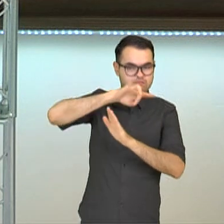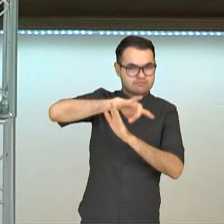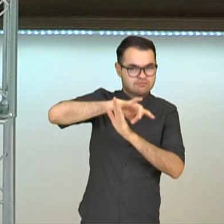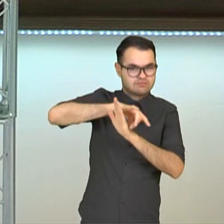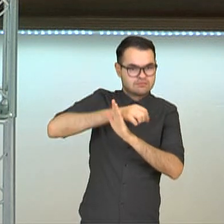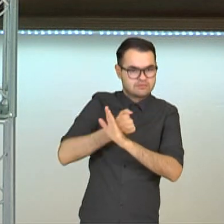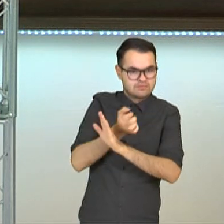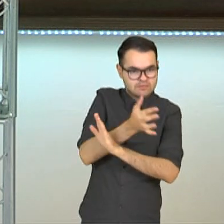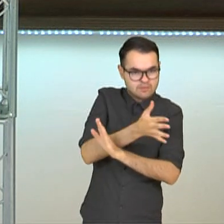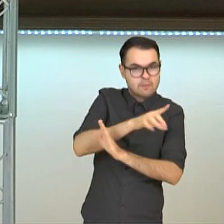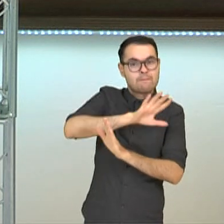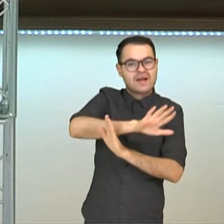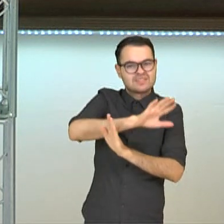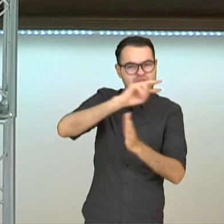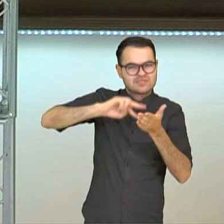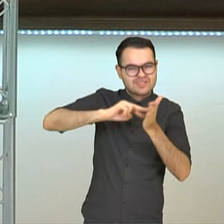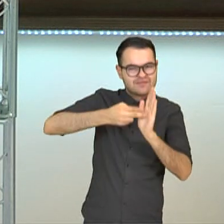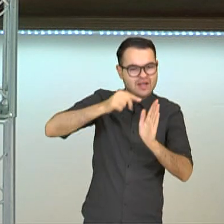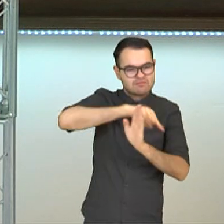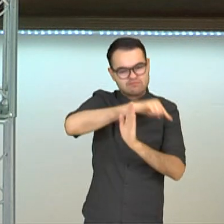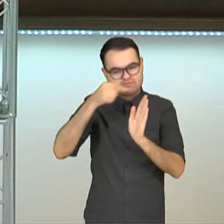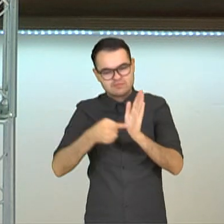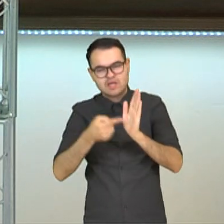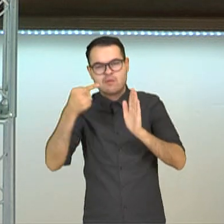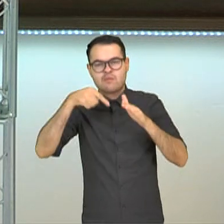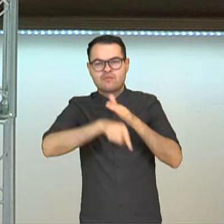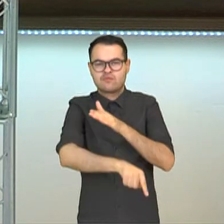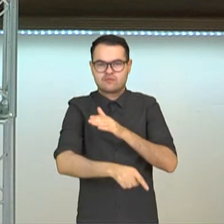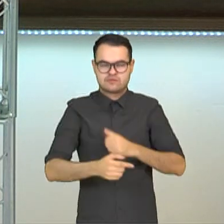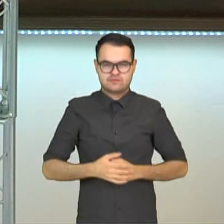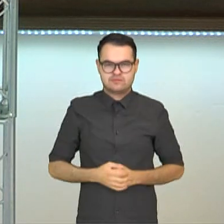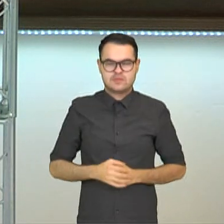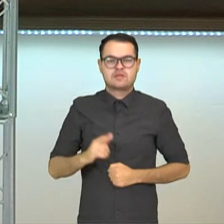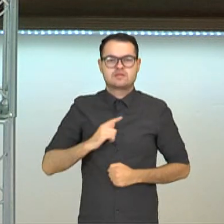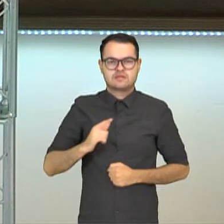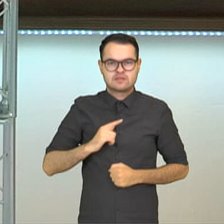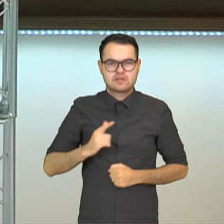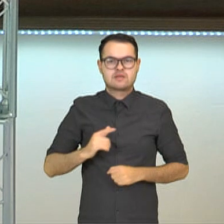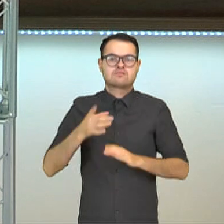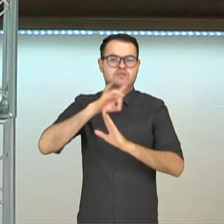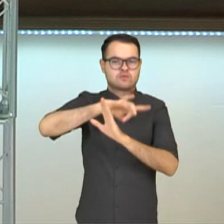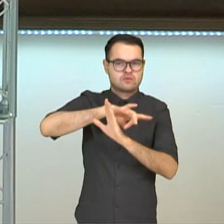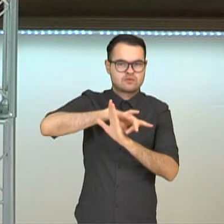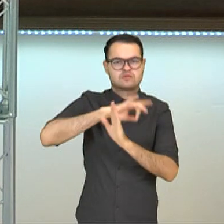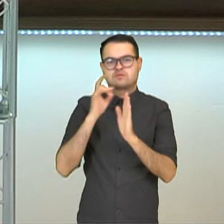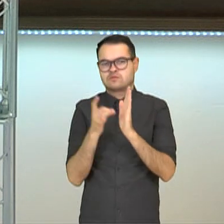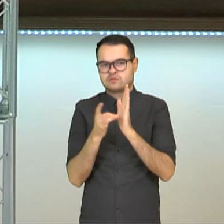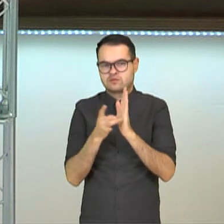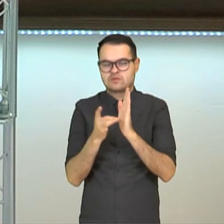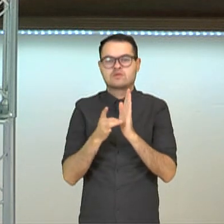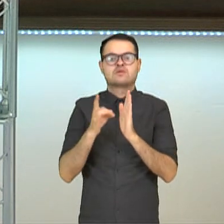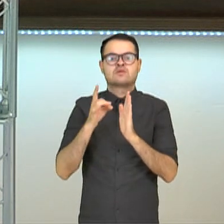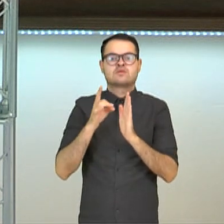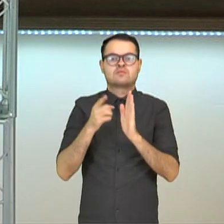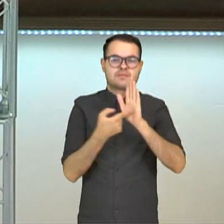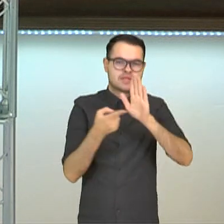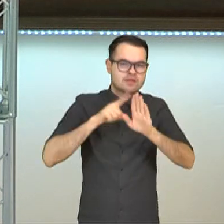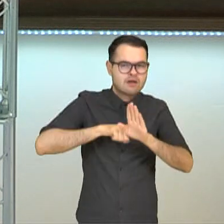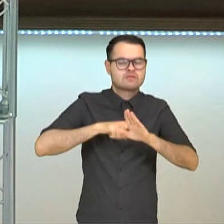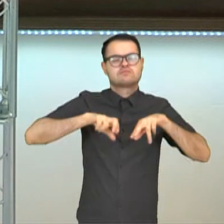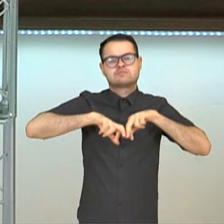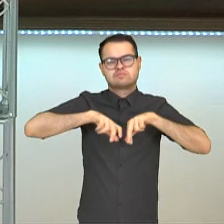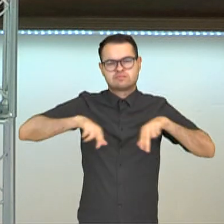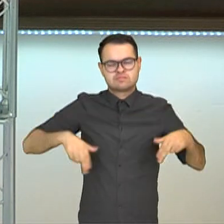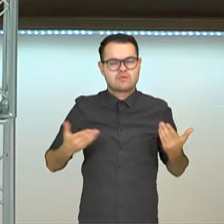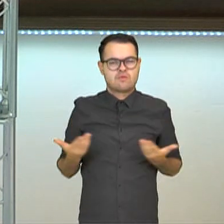mais profundo. Então nós temos aí a conotação, a denotação, o uso de metáforas, e tudo isso